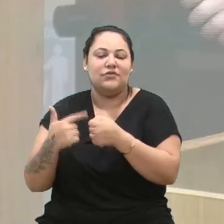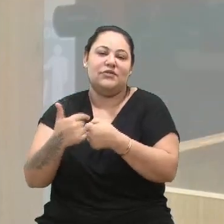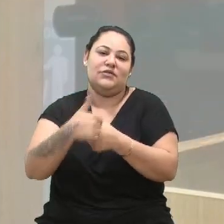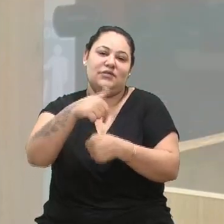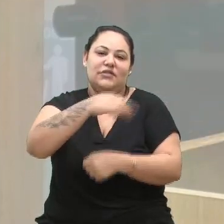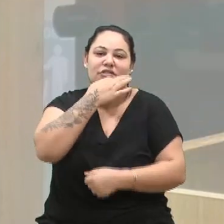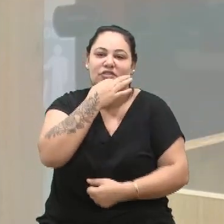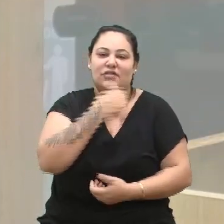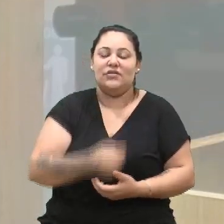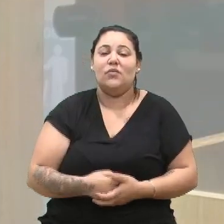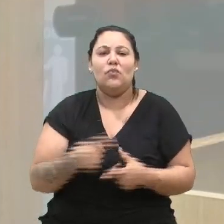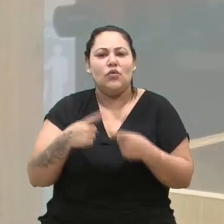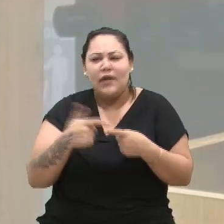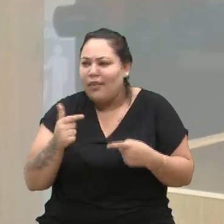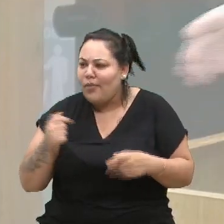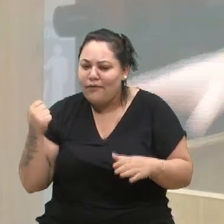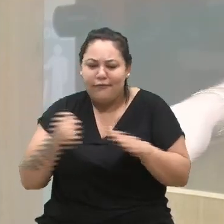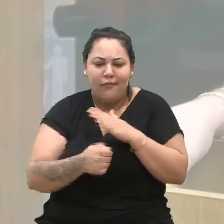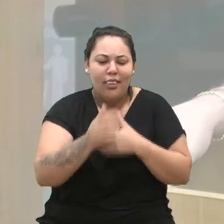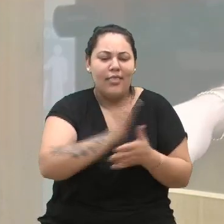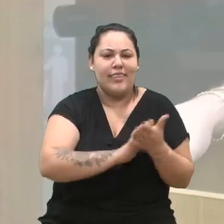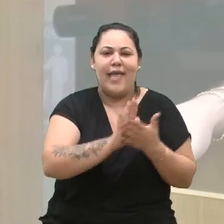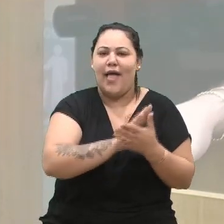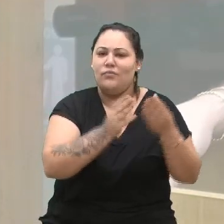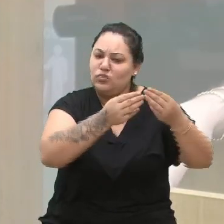Então, por que não há um investimento?